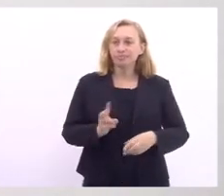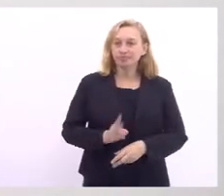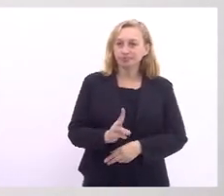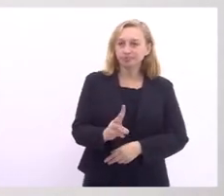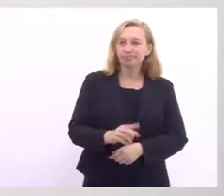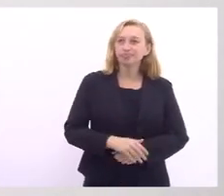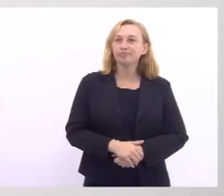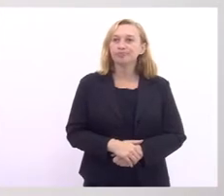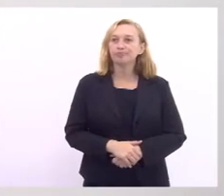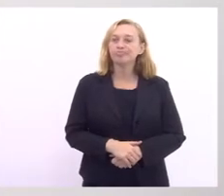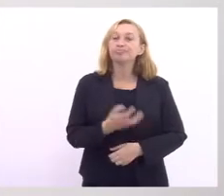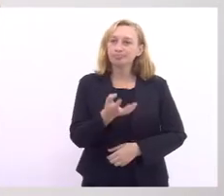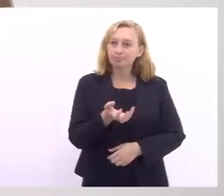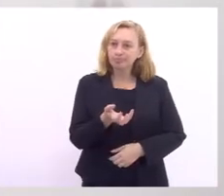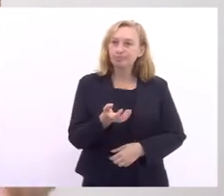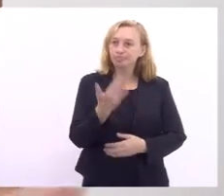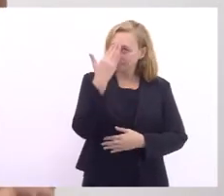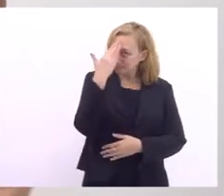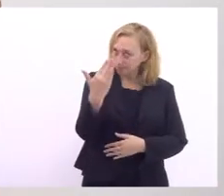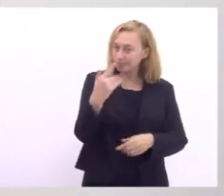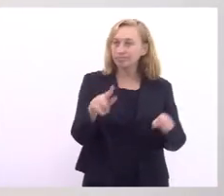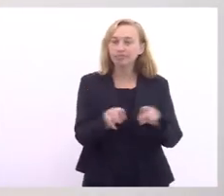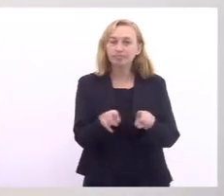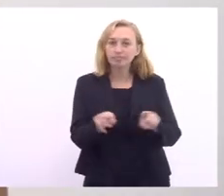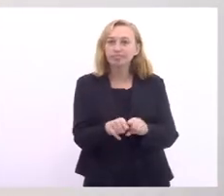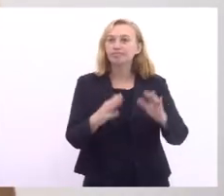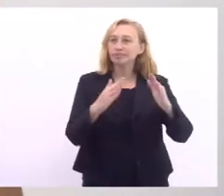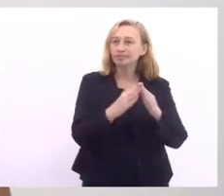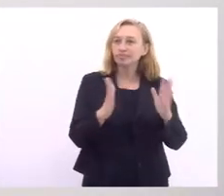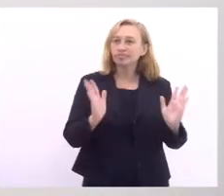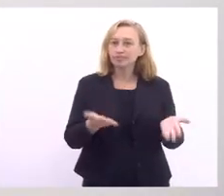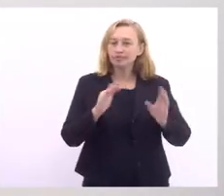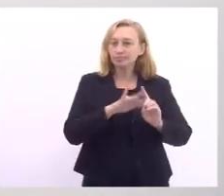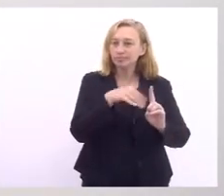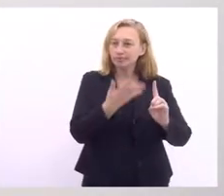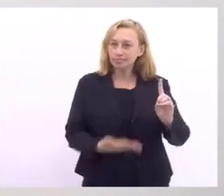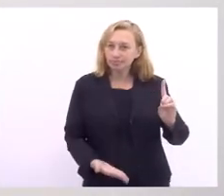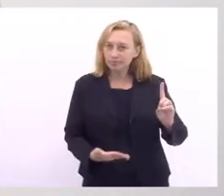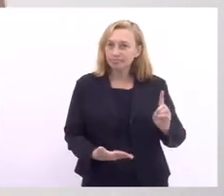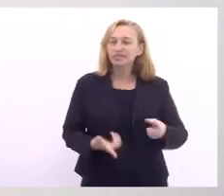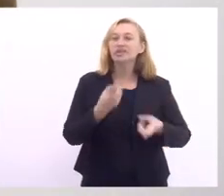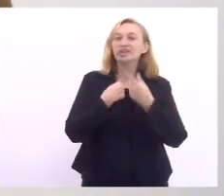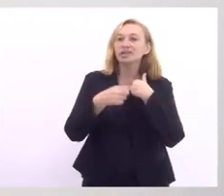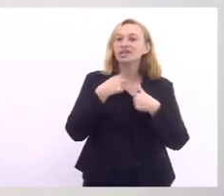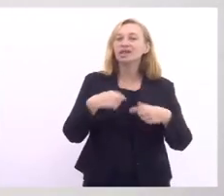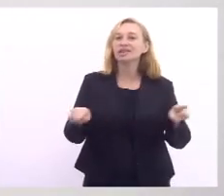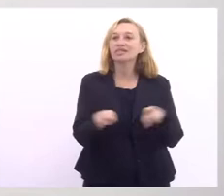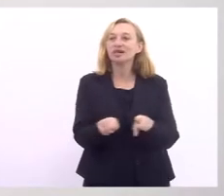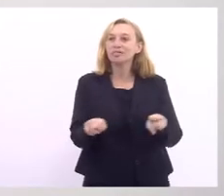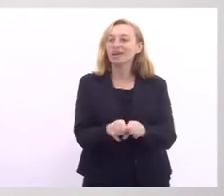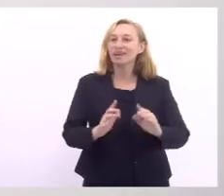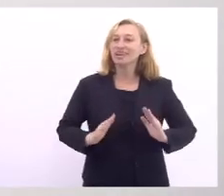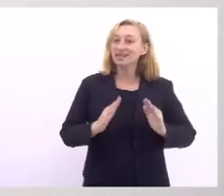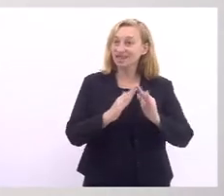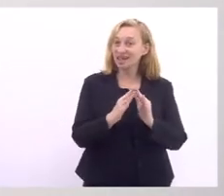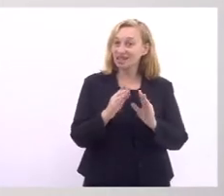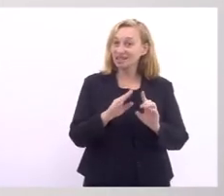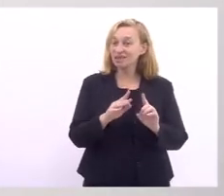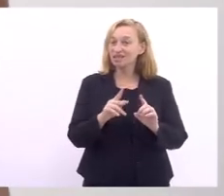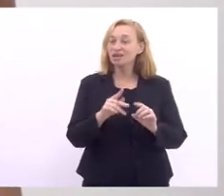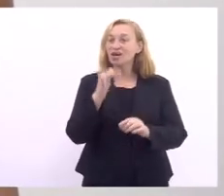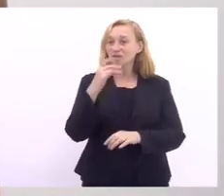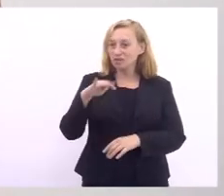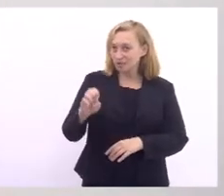segue e eu queria isso agradecer também essa casa hoje por essa homenagem e desejar também para dessa casa Fluminense